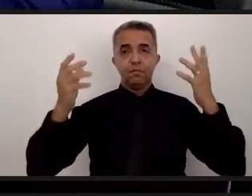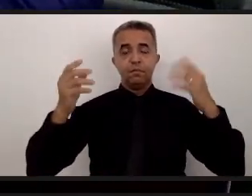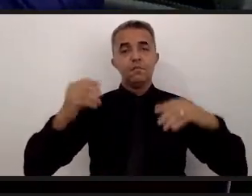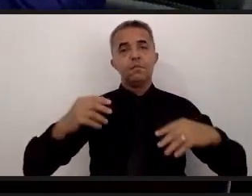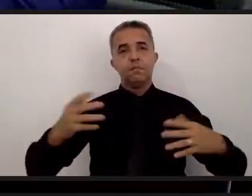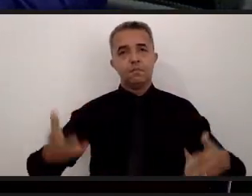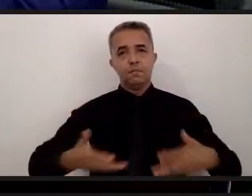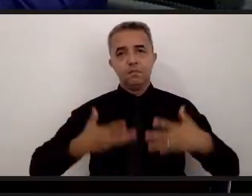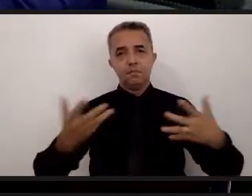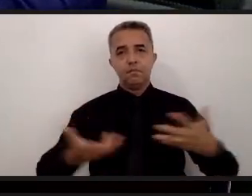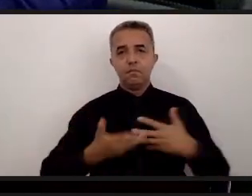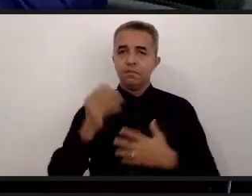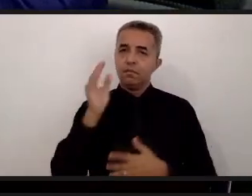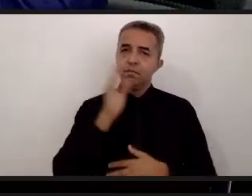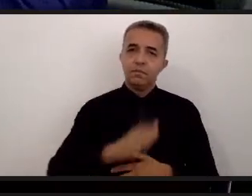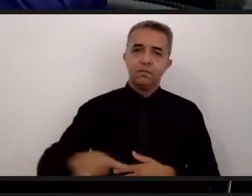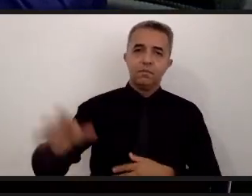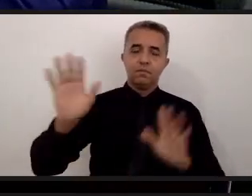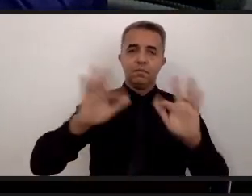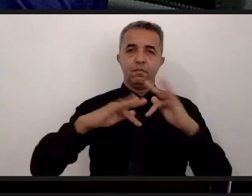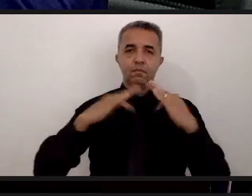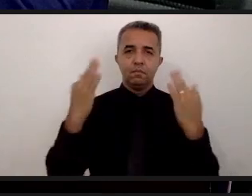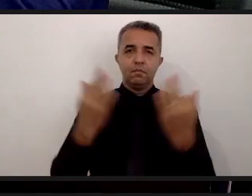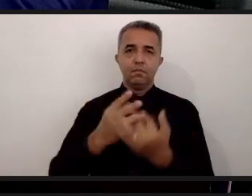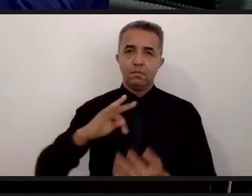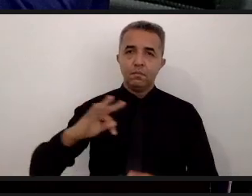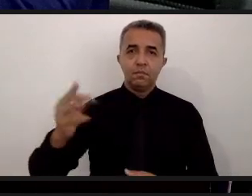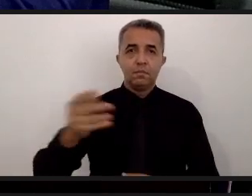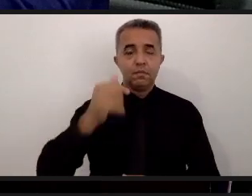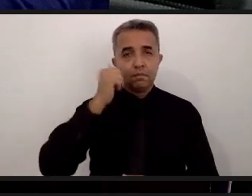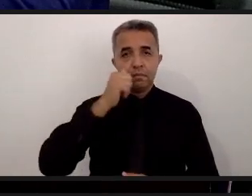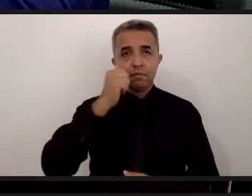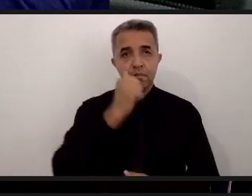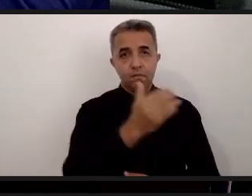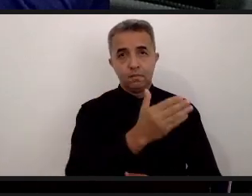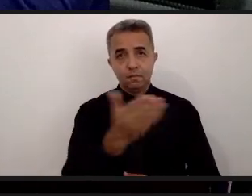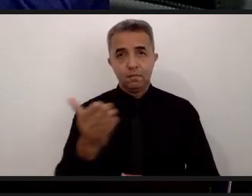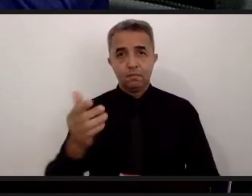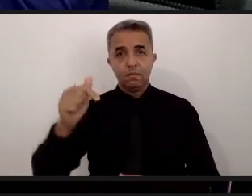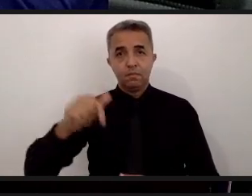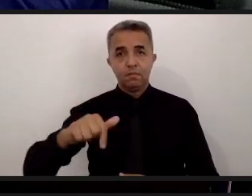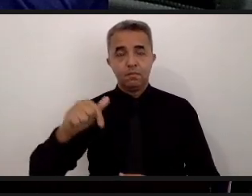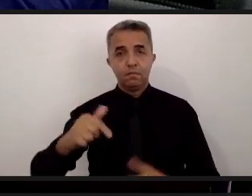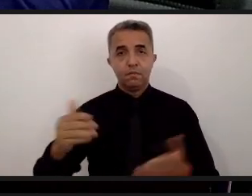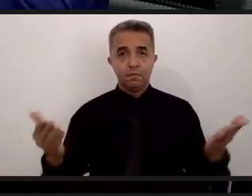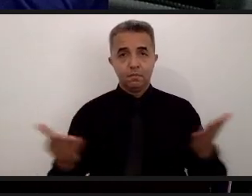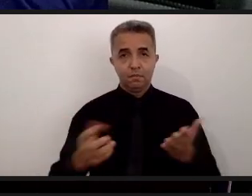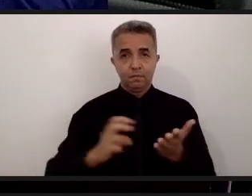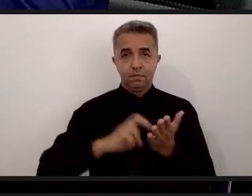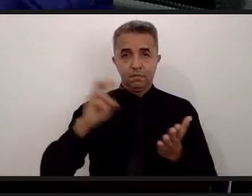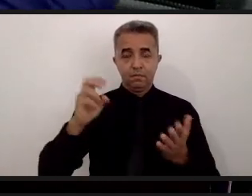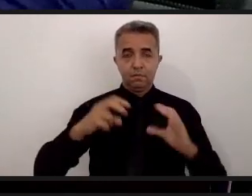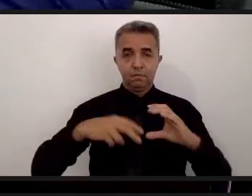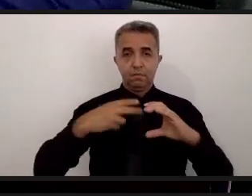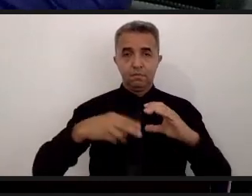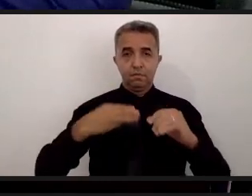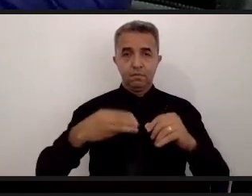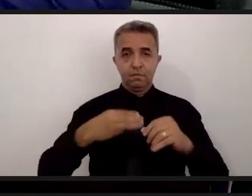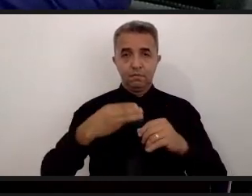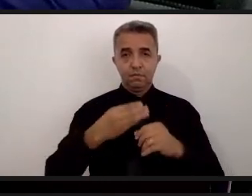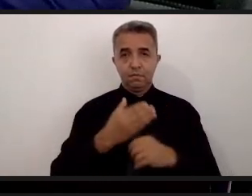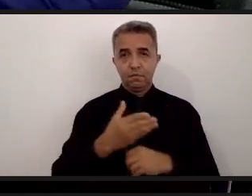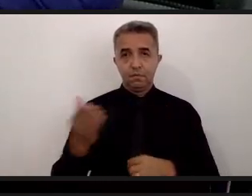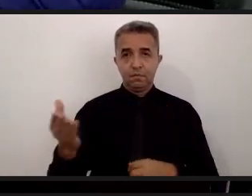para todas as famílias e todas as mulheres aqui nessa manhã na Câmara Municipal. Eu quero passar